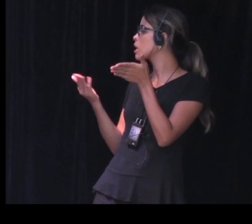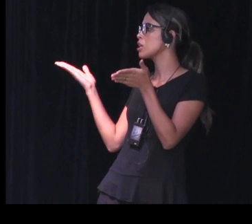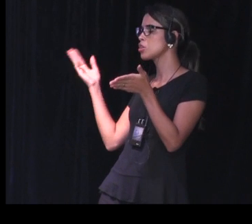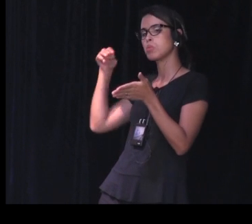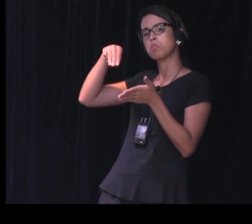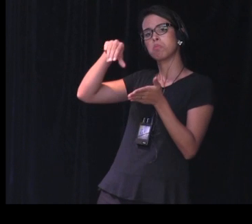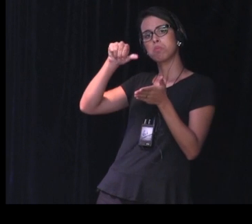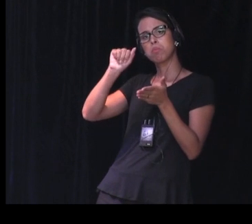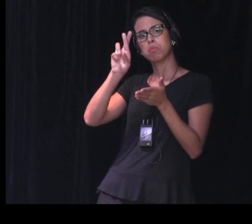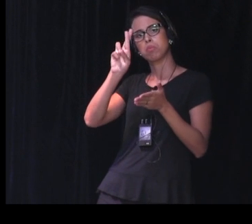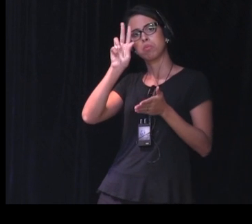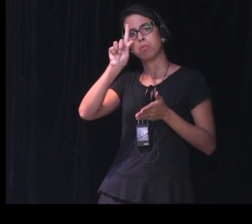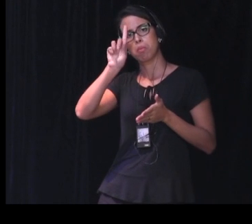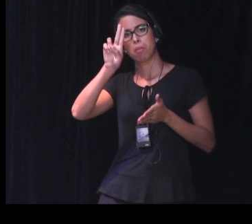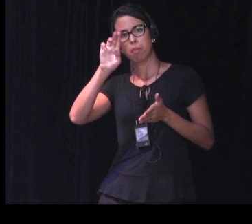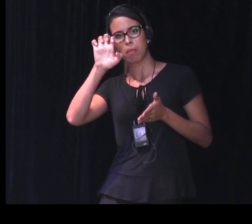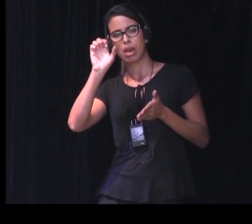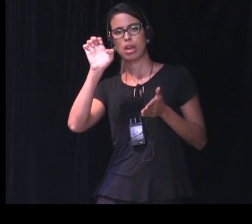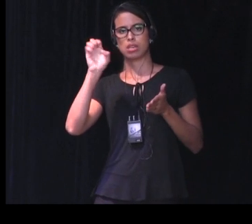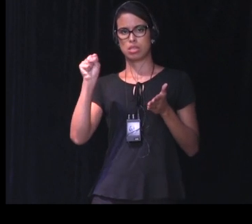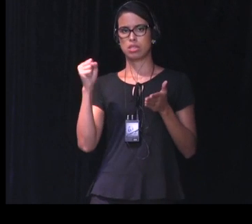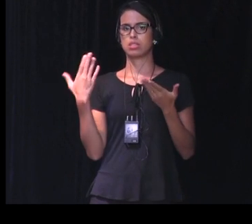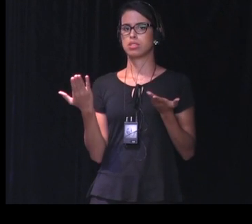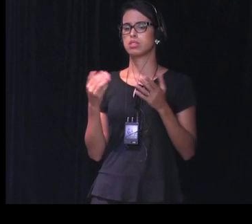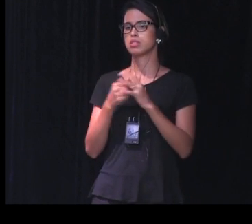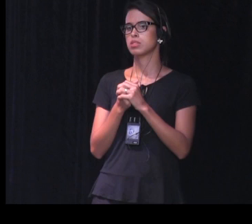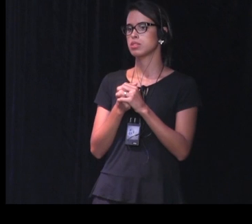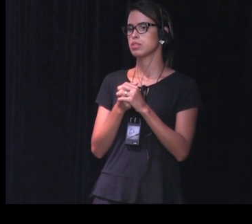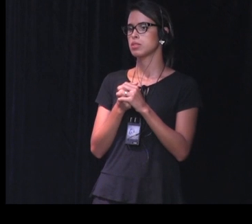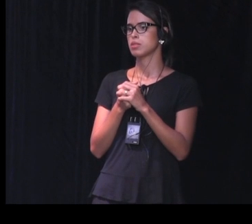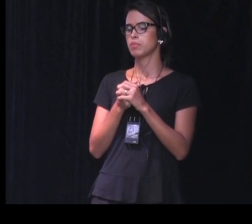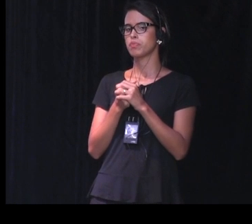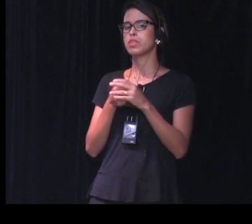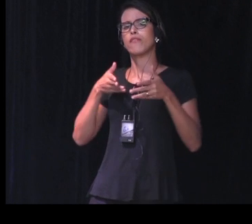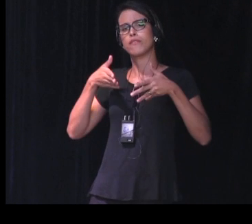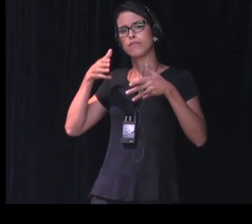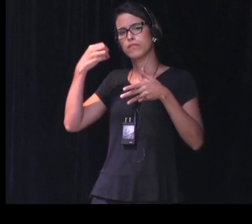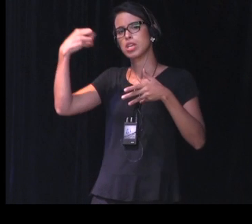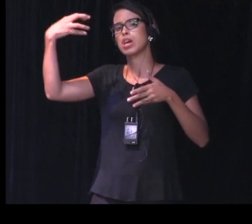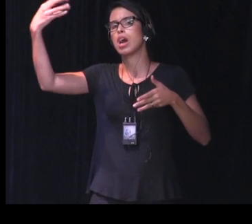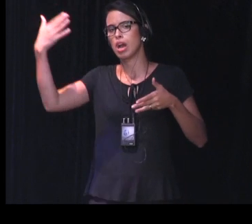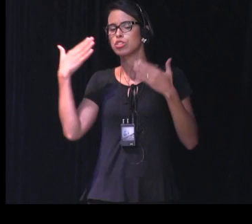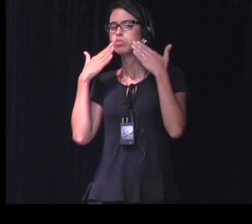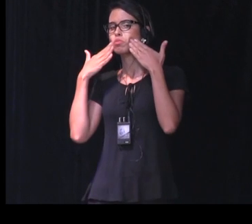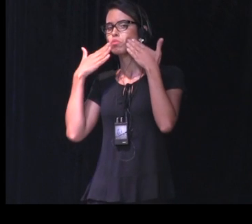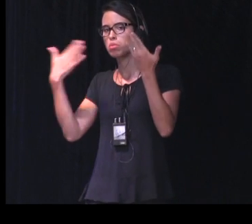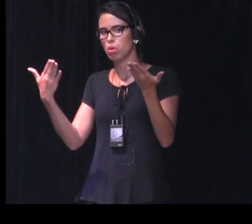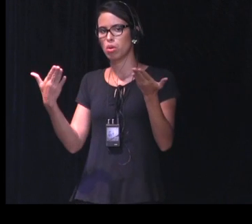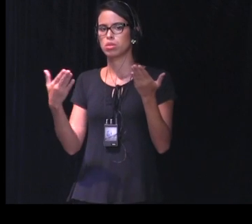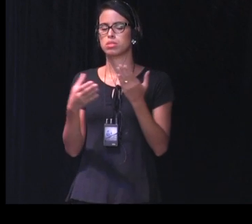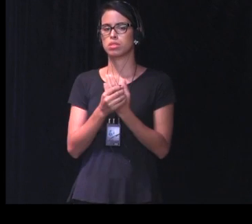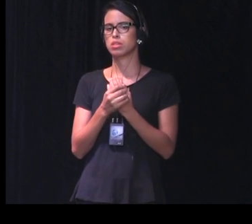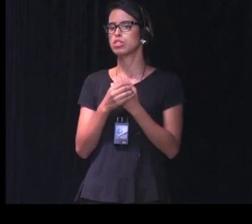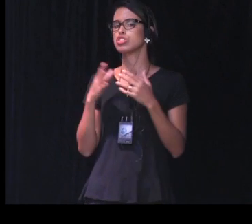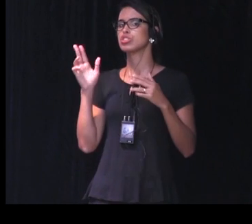esse desenho de Marques, que era levado por Fitzroy na viagem,